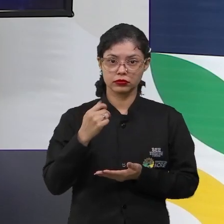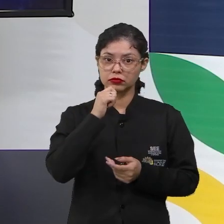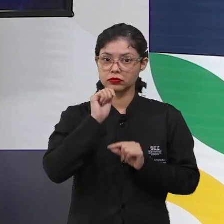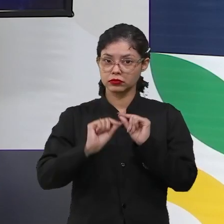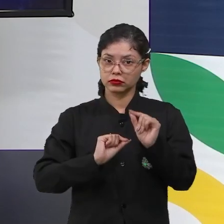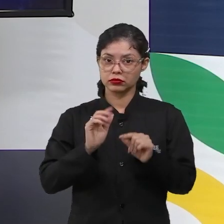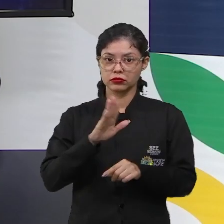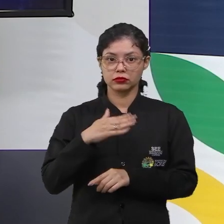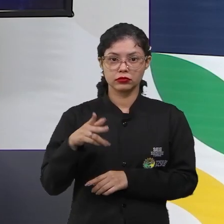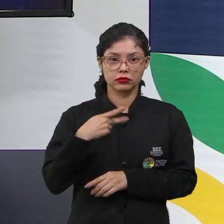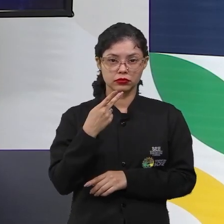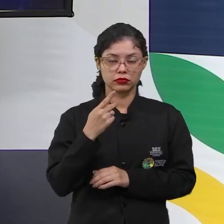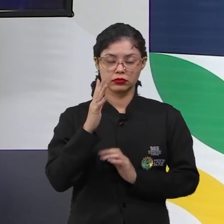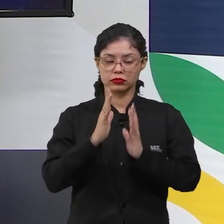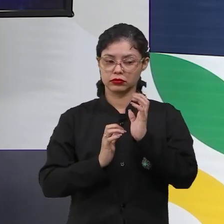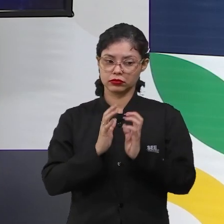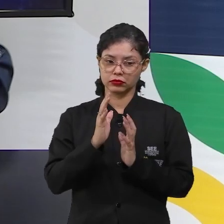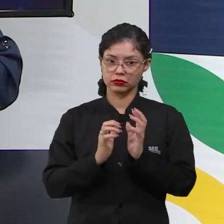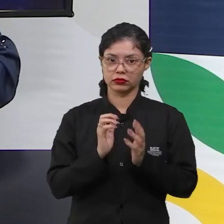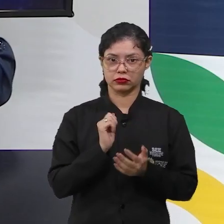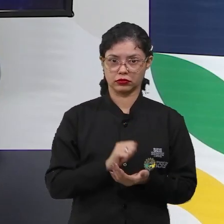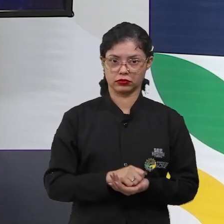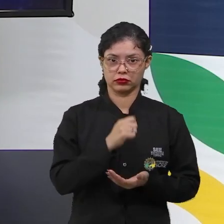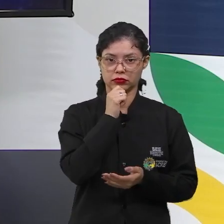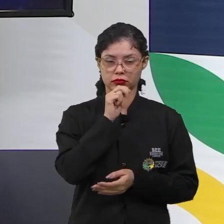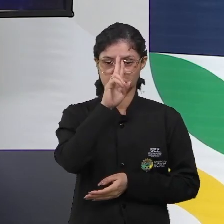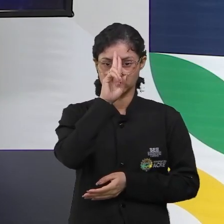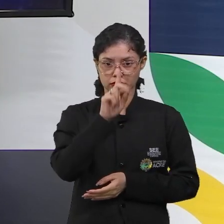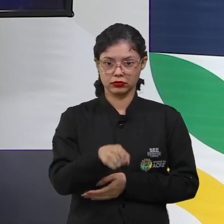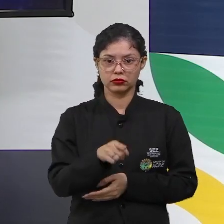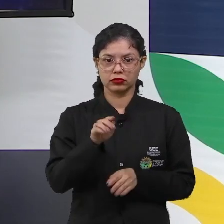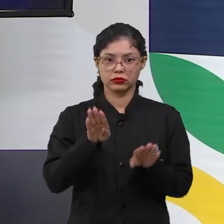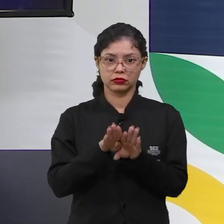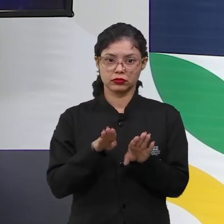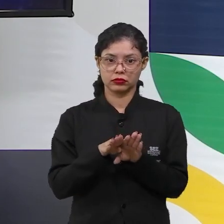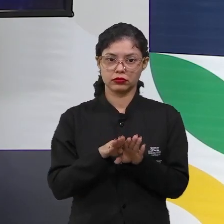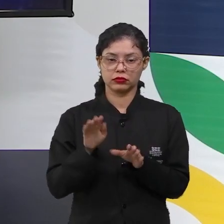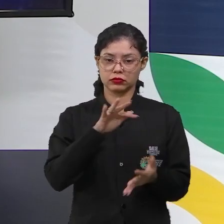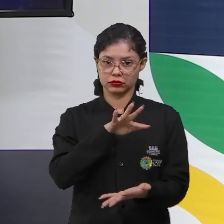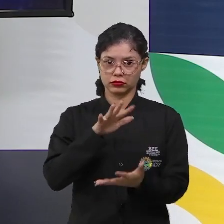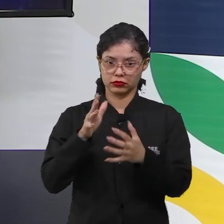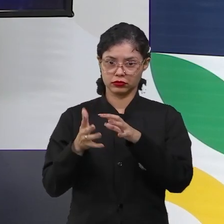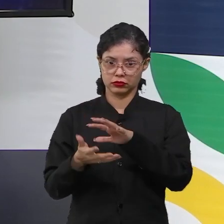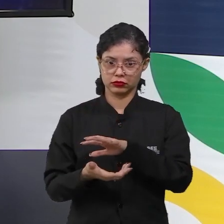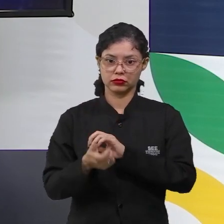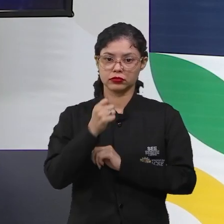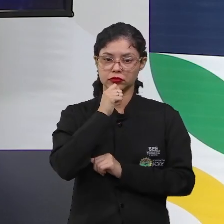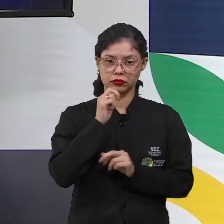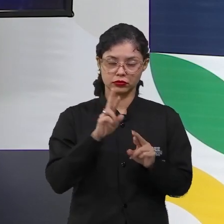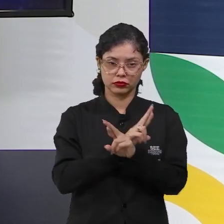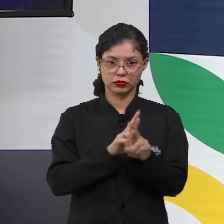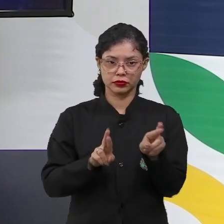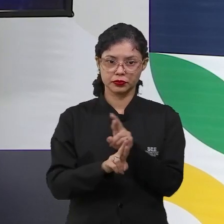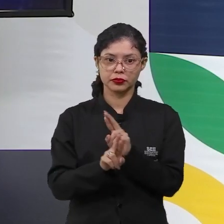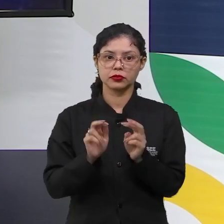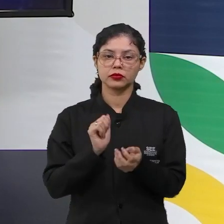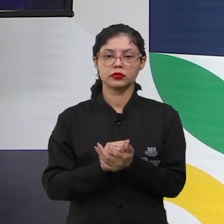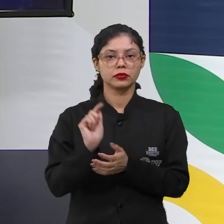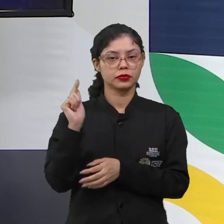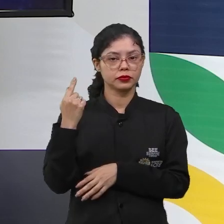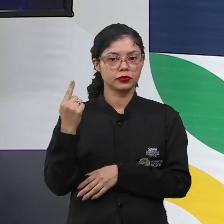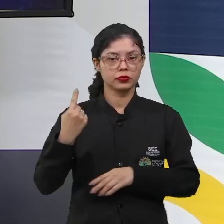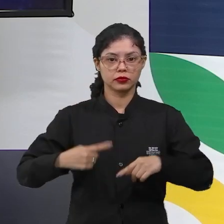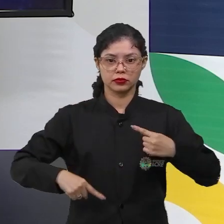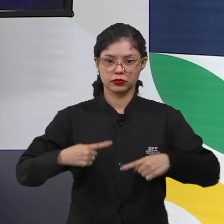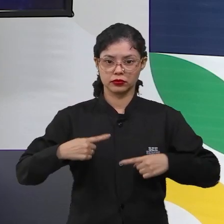quando falamos de conflitos de ordem mundial relacionada aí a questões